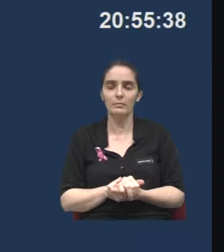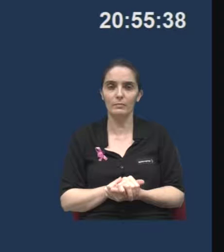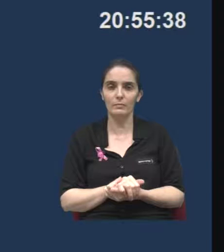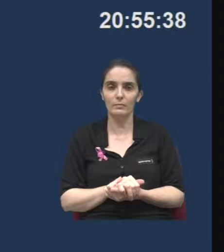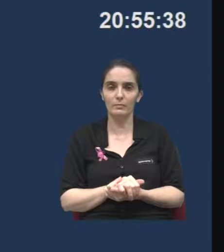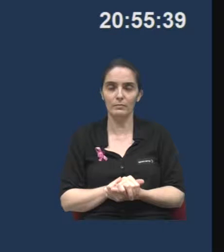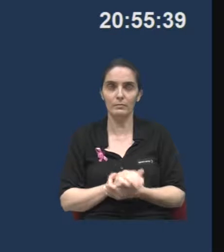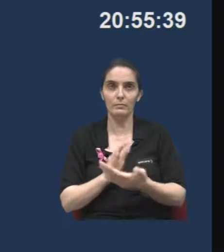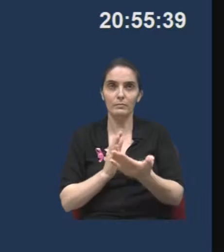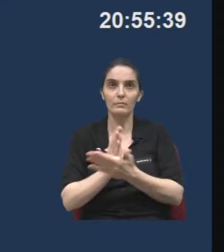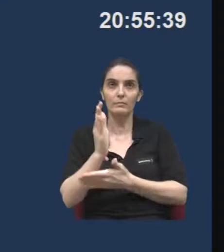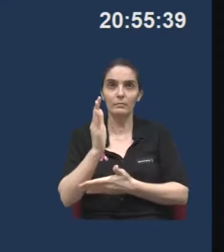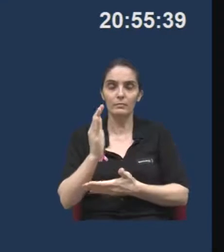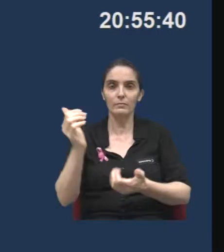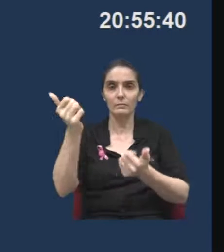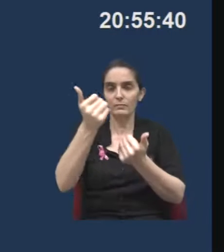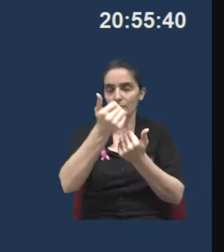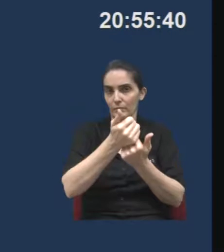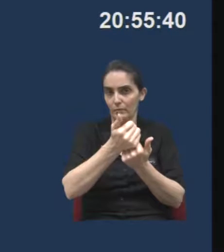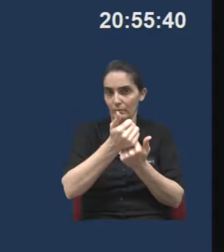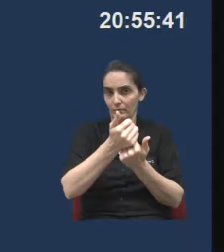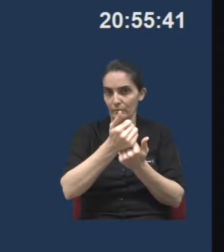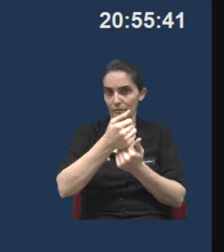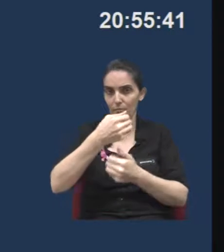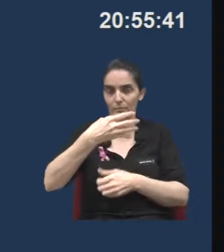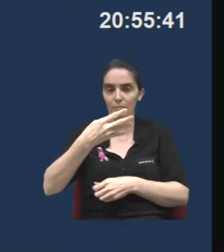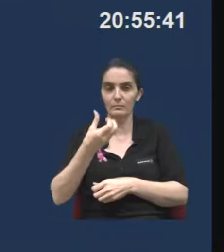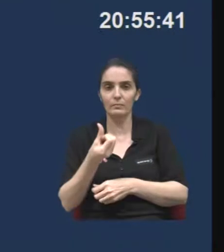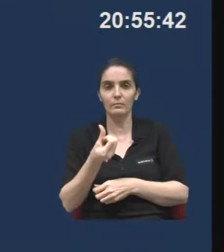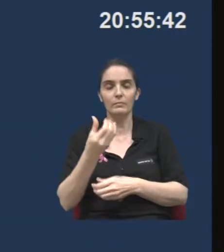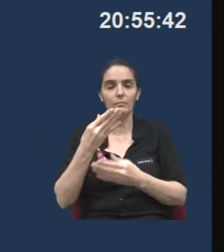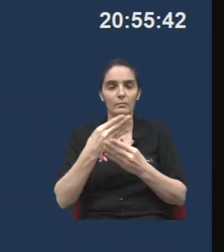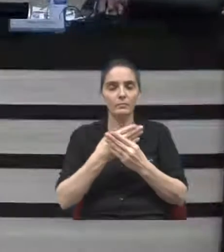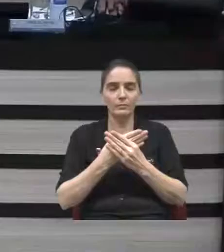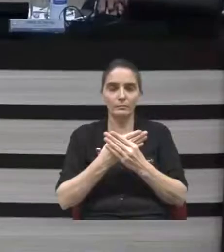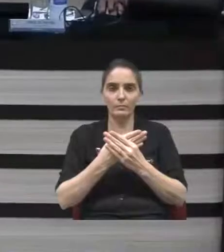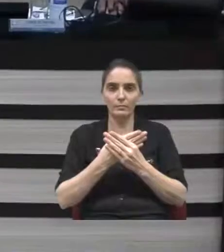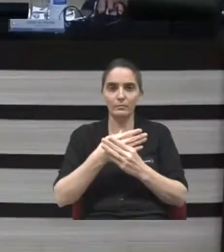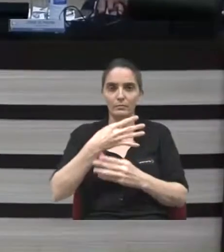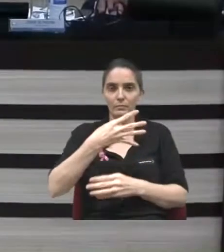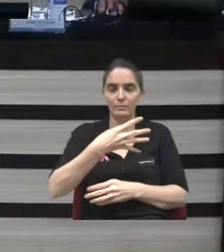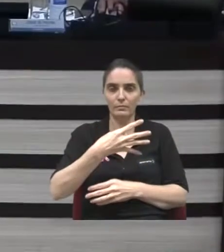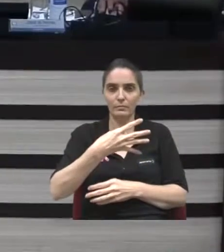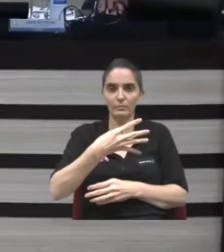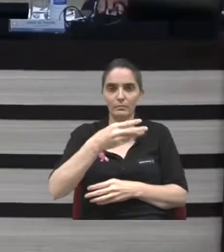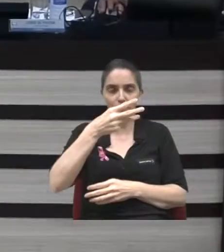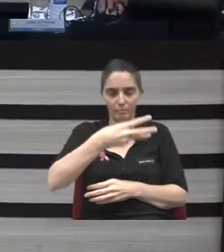Está aprovado o substitutivo 46, protocolado sobre o número